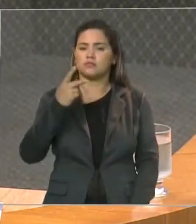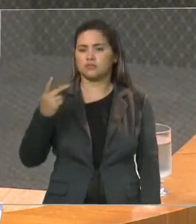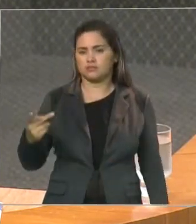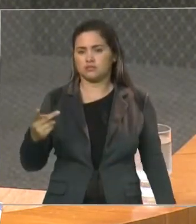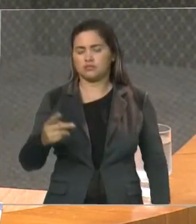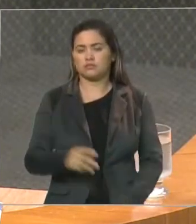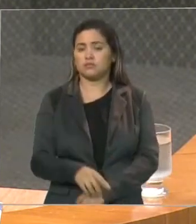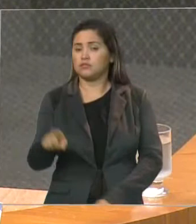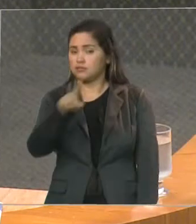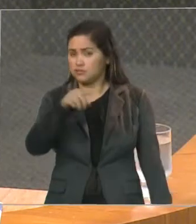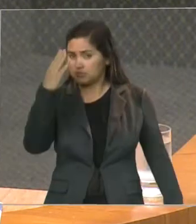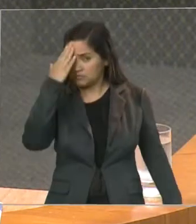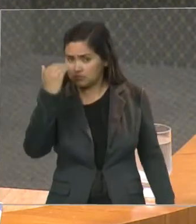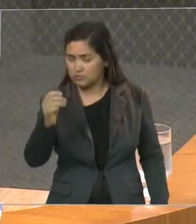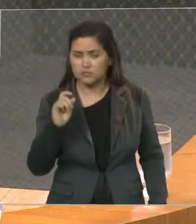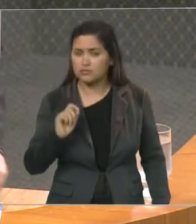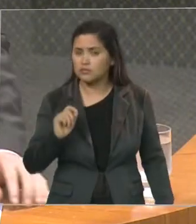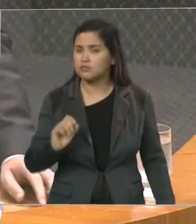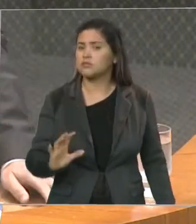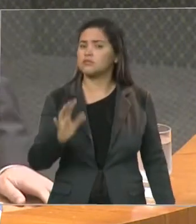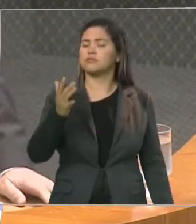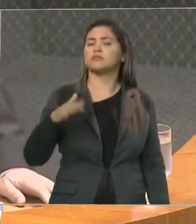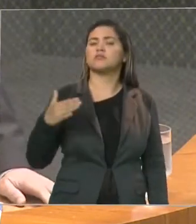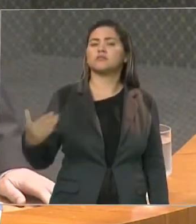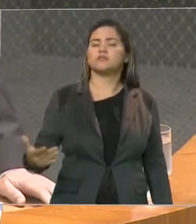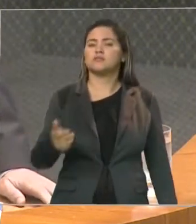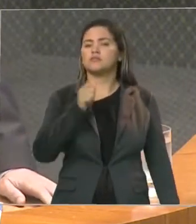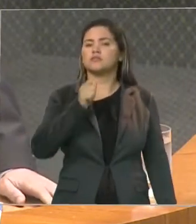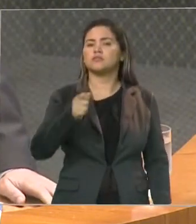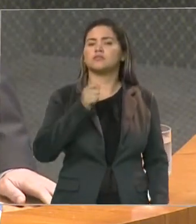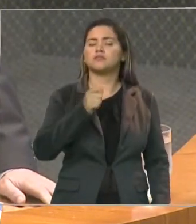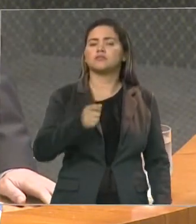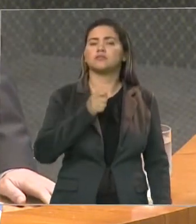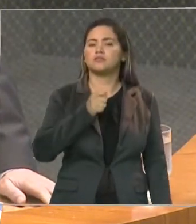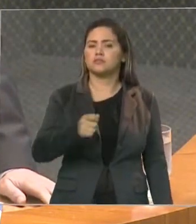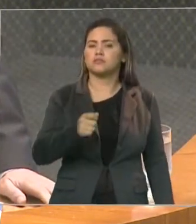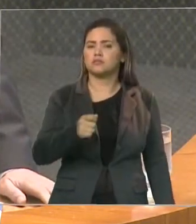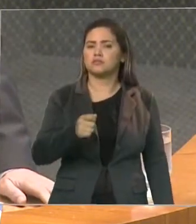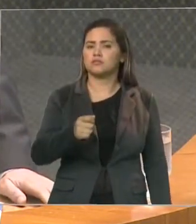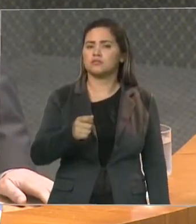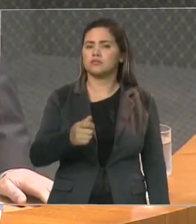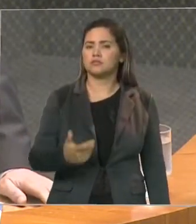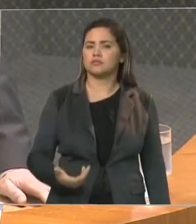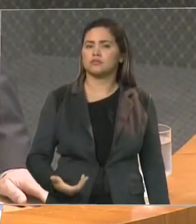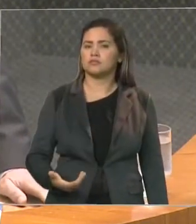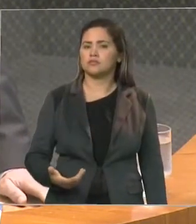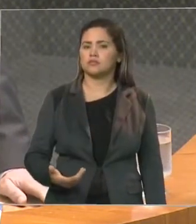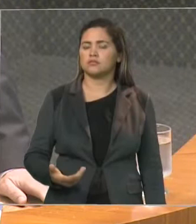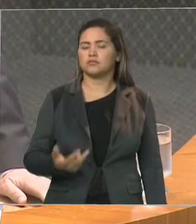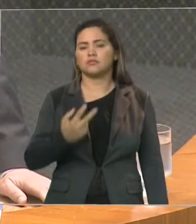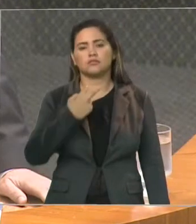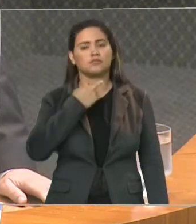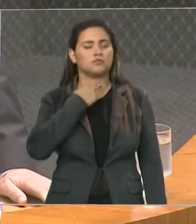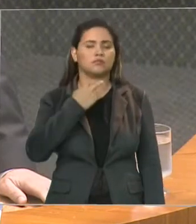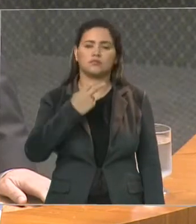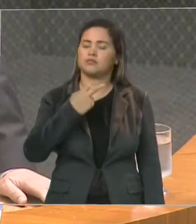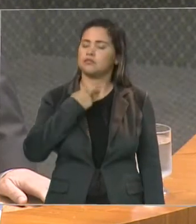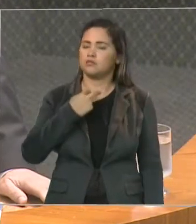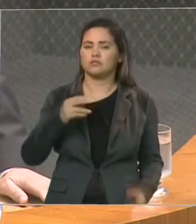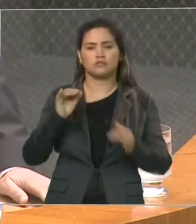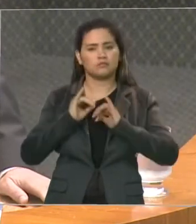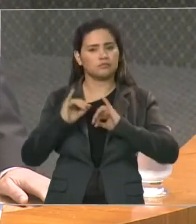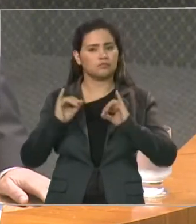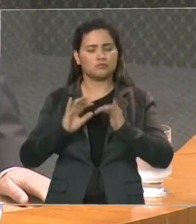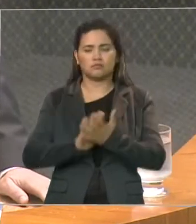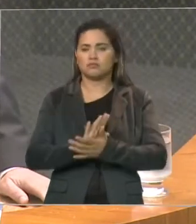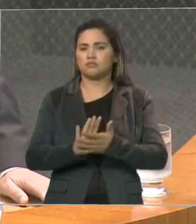o que aconteceu quando a imprensa tentou procurá-los para eles se manifestar? Não podem. Eles só podem se manifestar